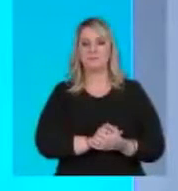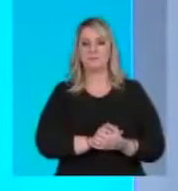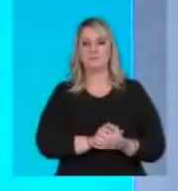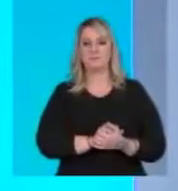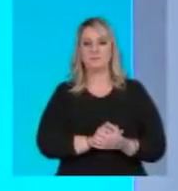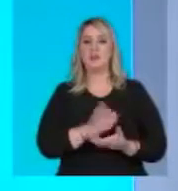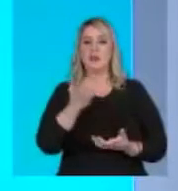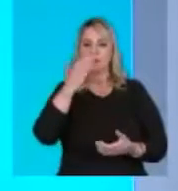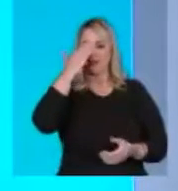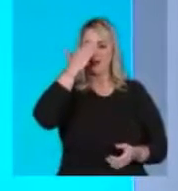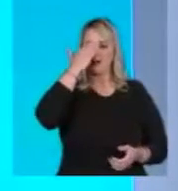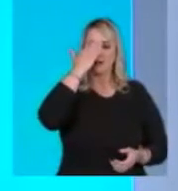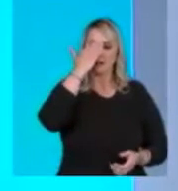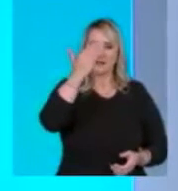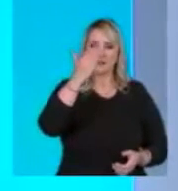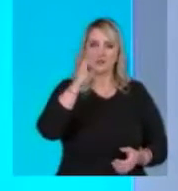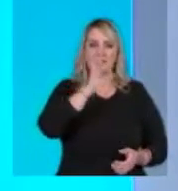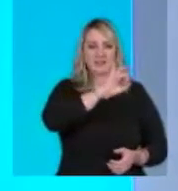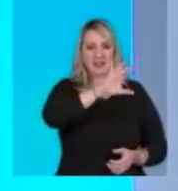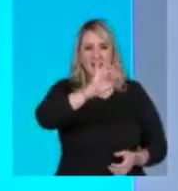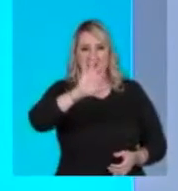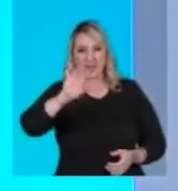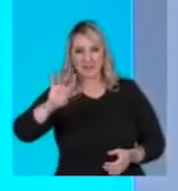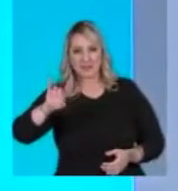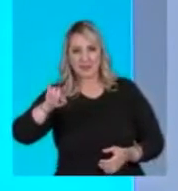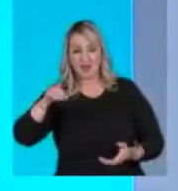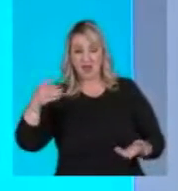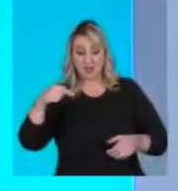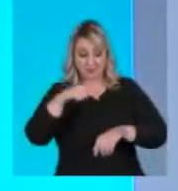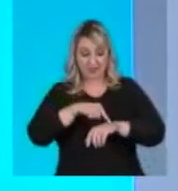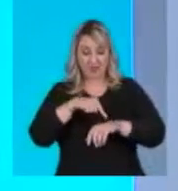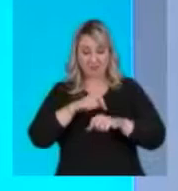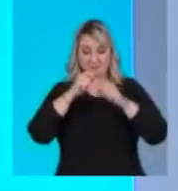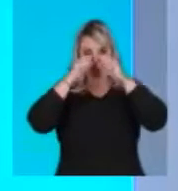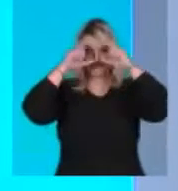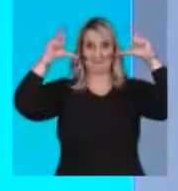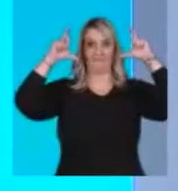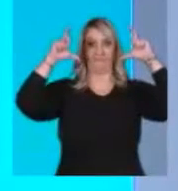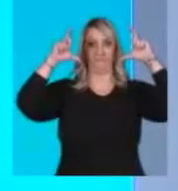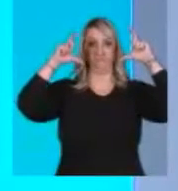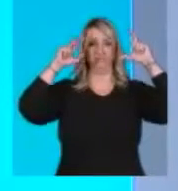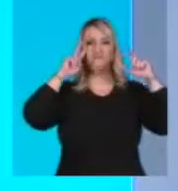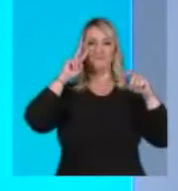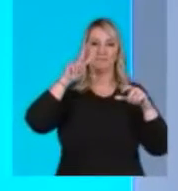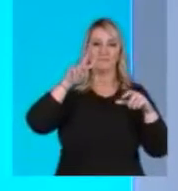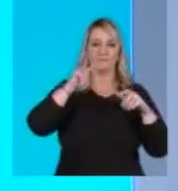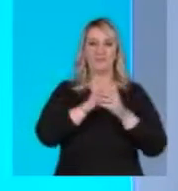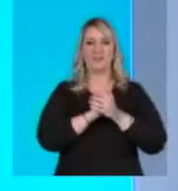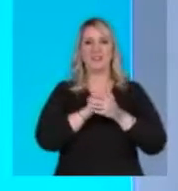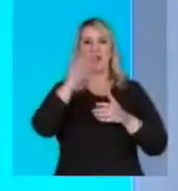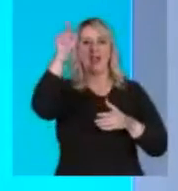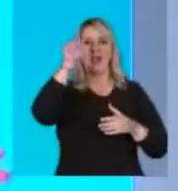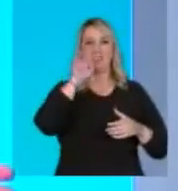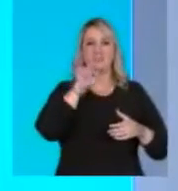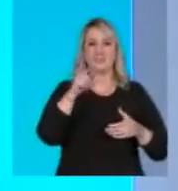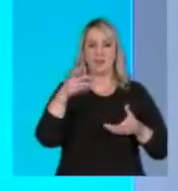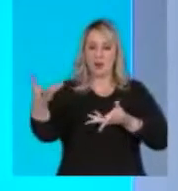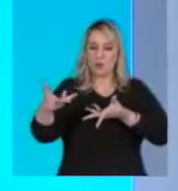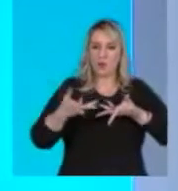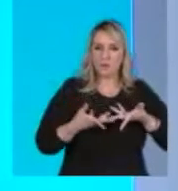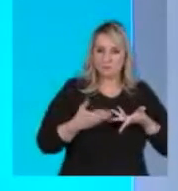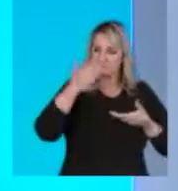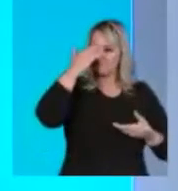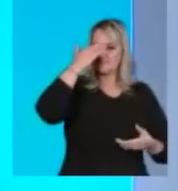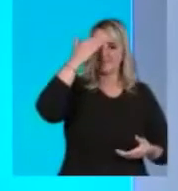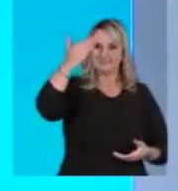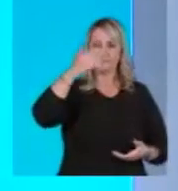eu quero agradecer muito a cada uma a cada um que ficou até essa hora acordado que agradecer a redetv pelo convite